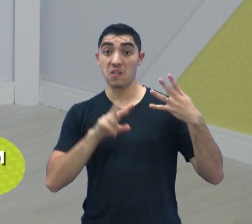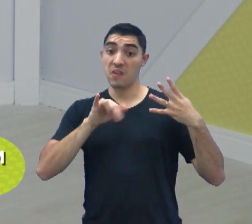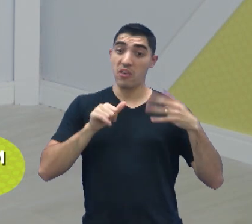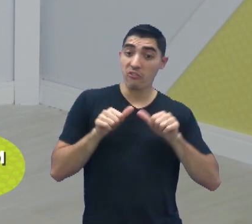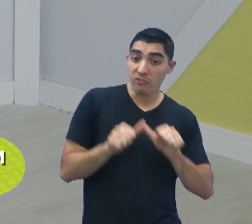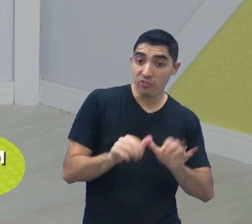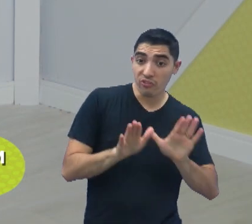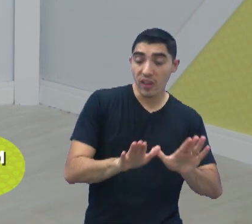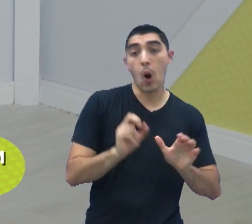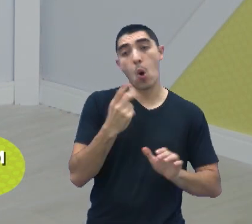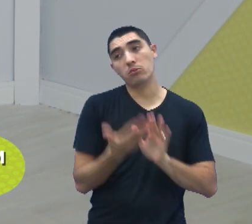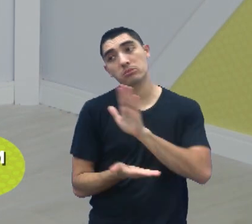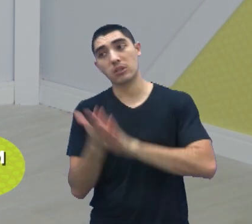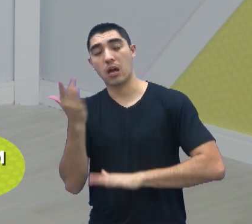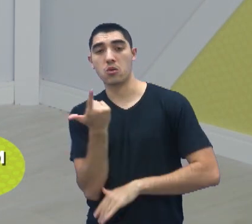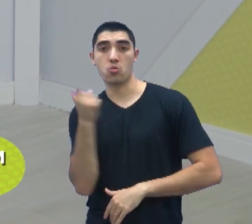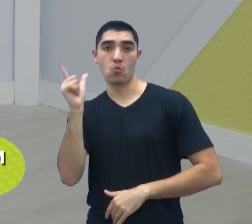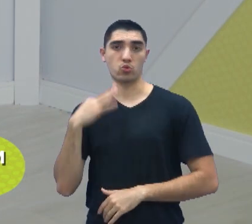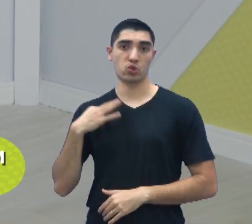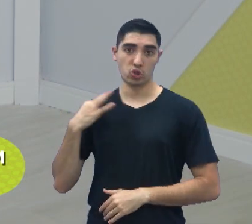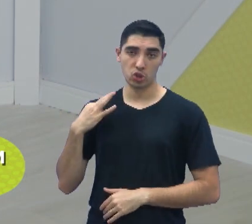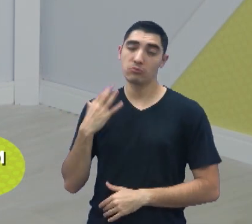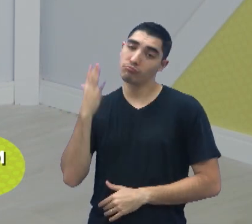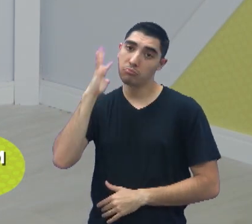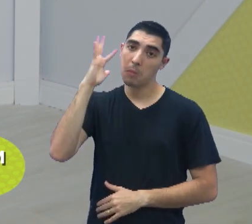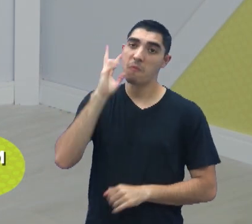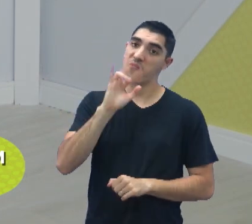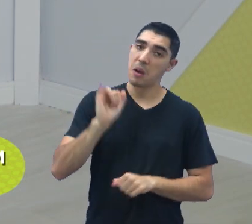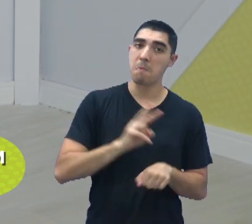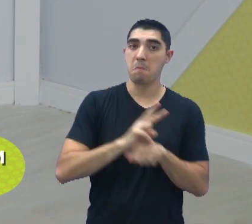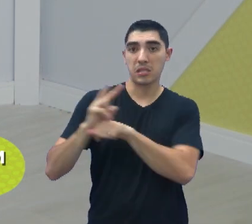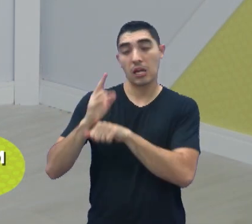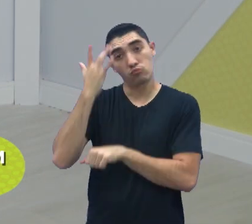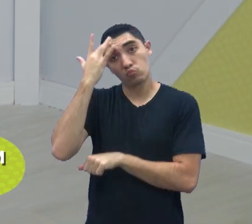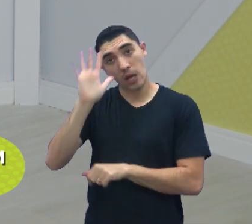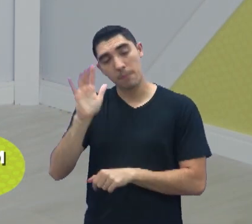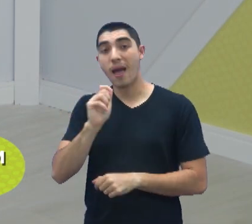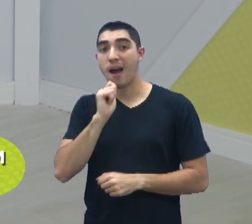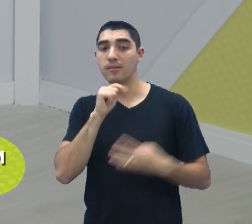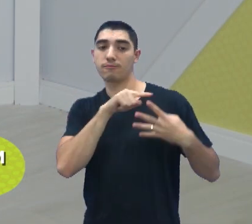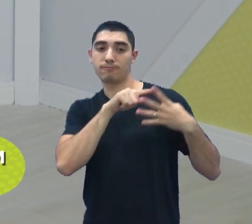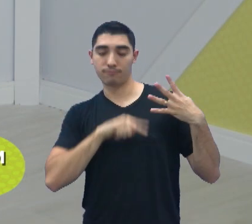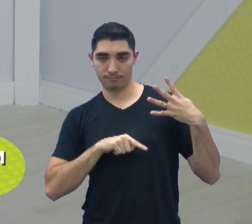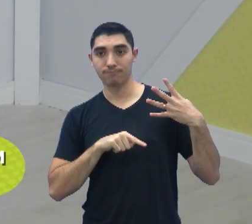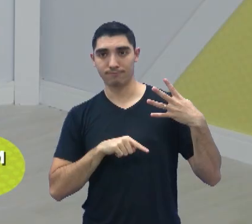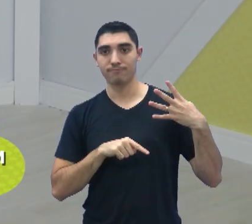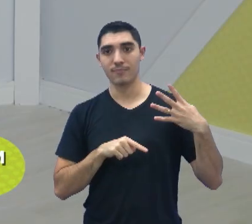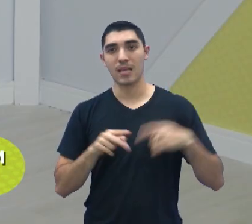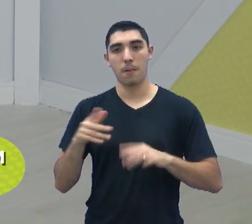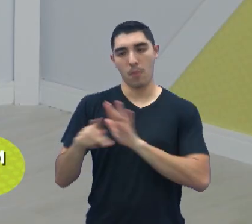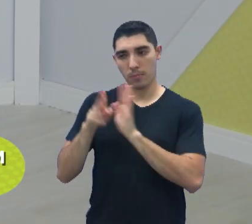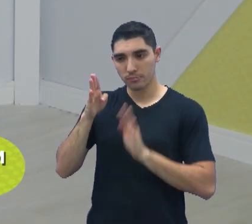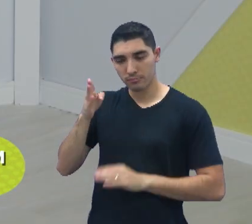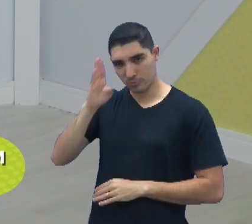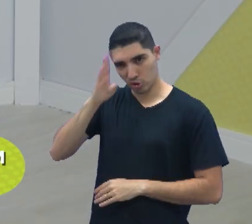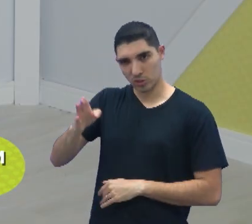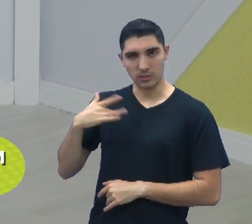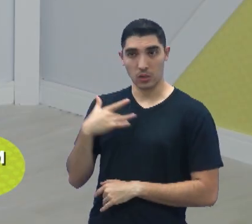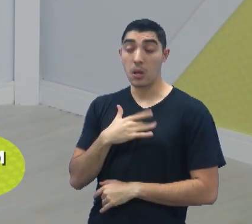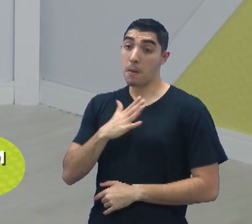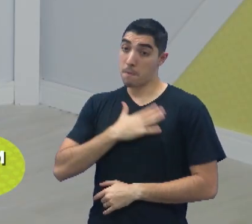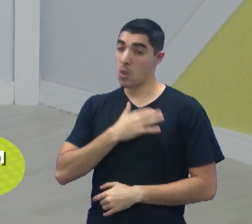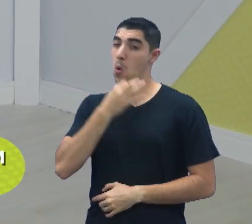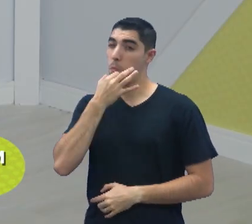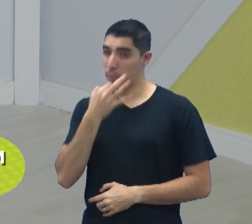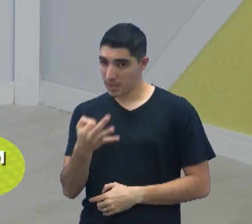relação do contrato, se permanece, fica, se serão emprestados, se vai, se volta. É a situação desses atletas do São José. Acredito eu que boa